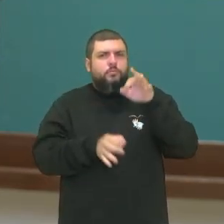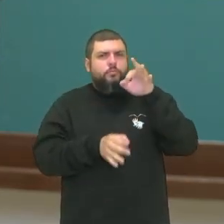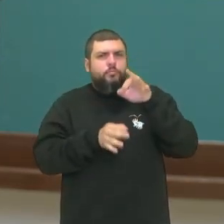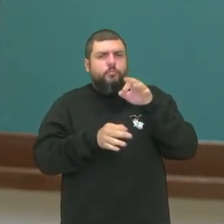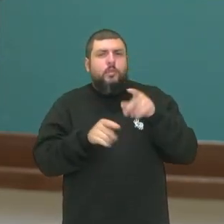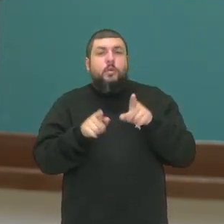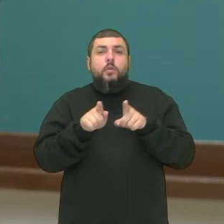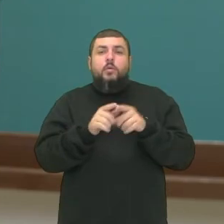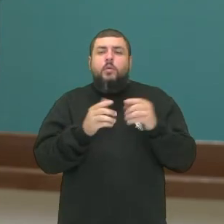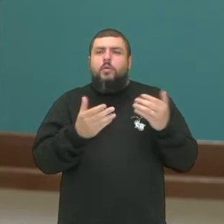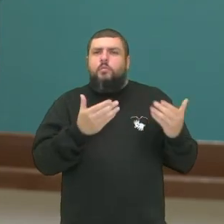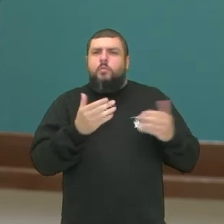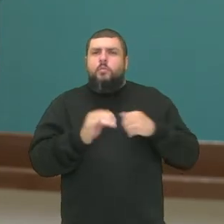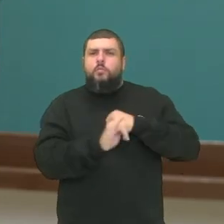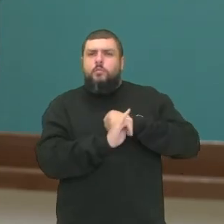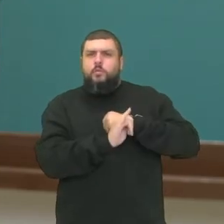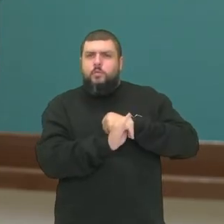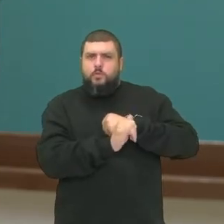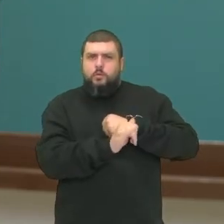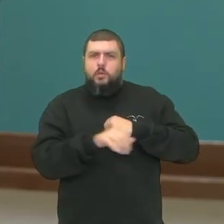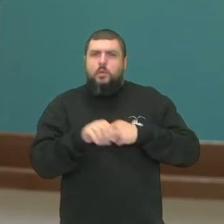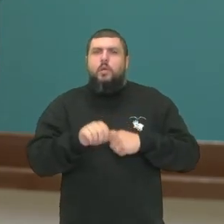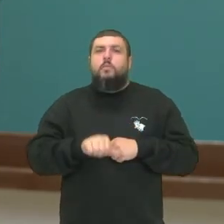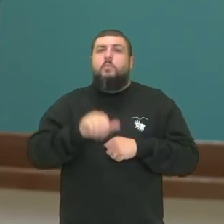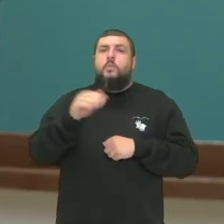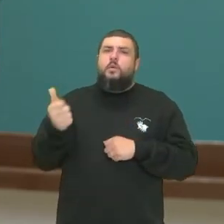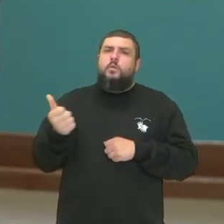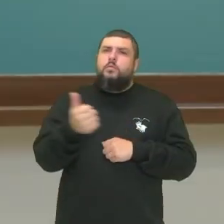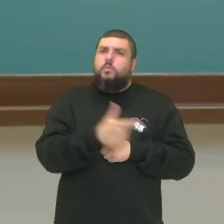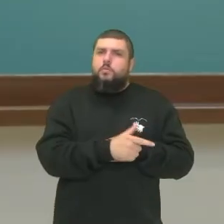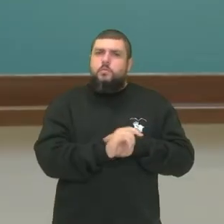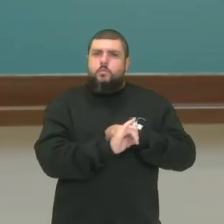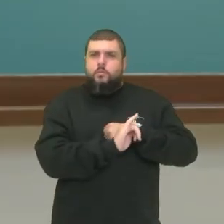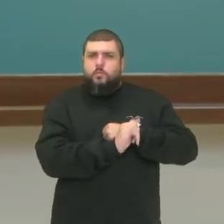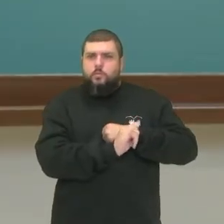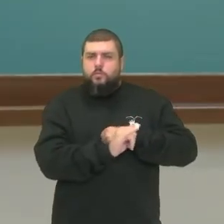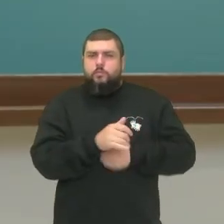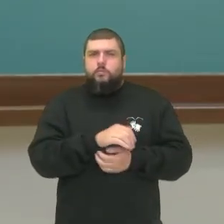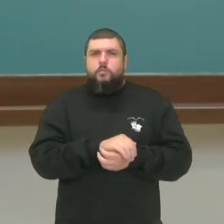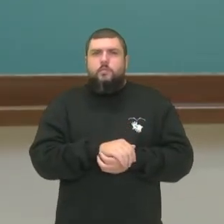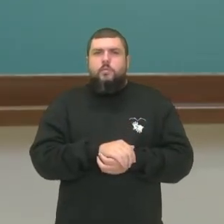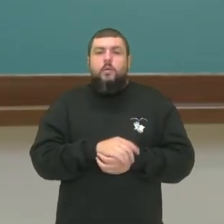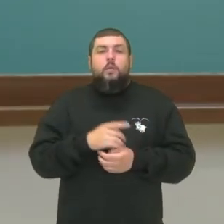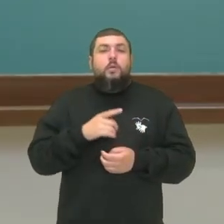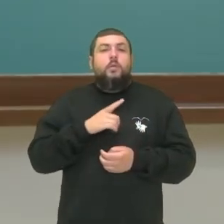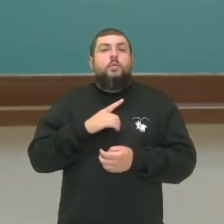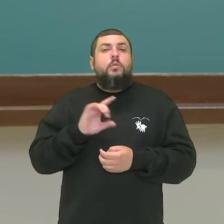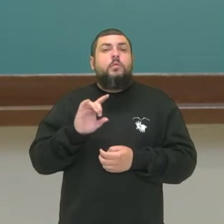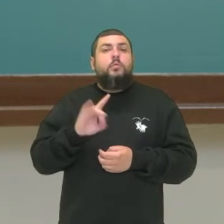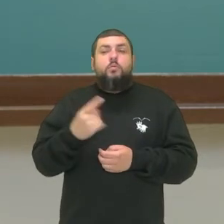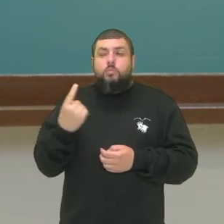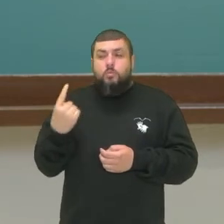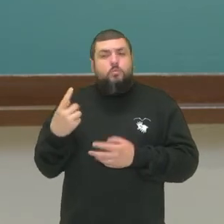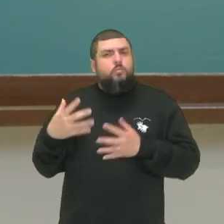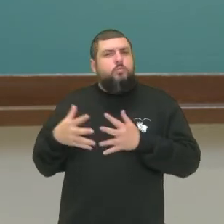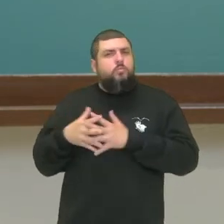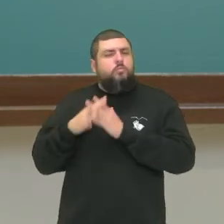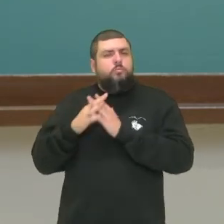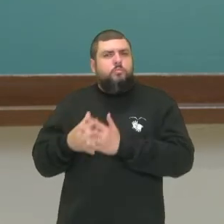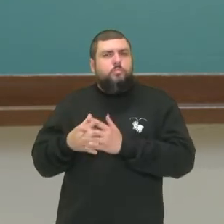crônica, é como? Mais densa que a crônica. E envolve o quê? Apenas um conflito, né?